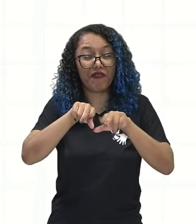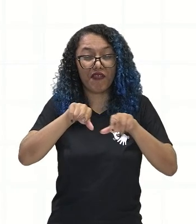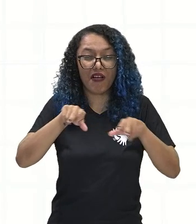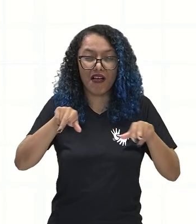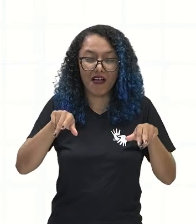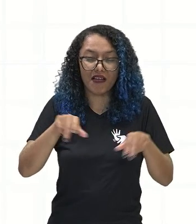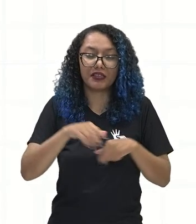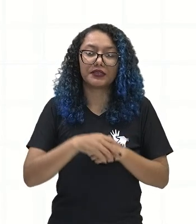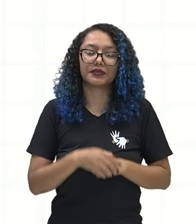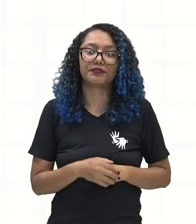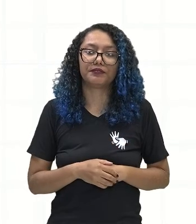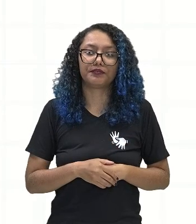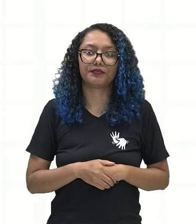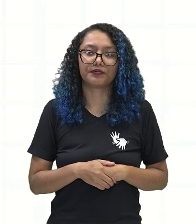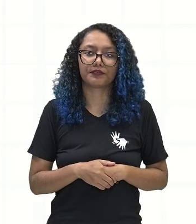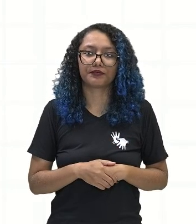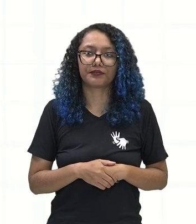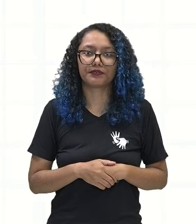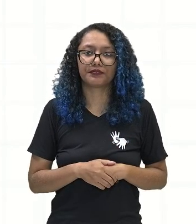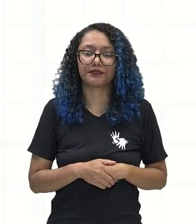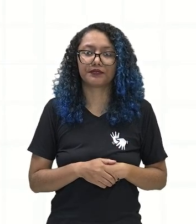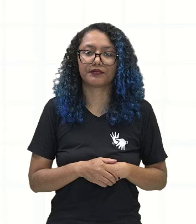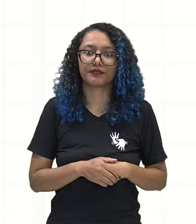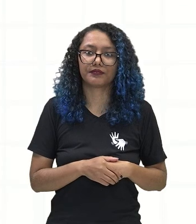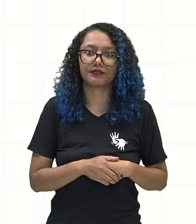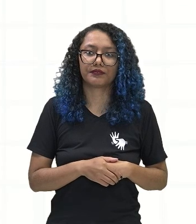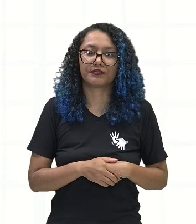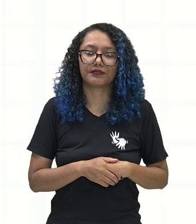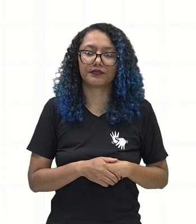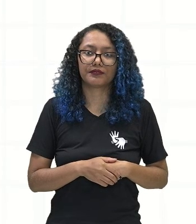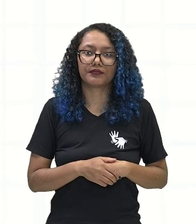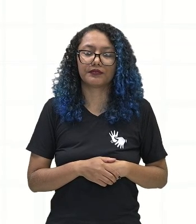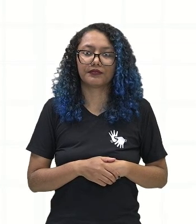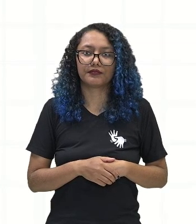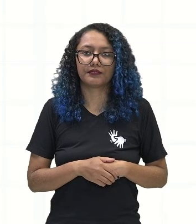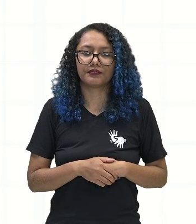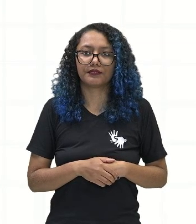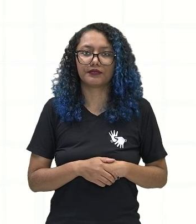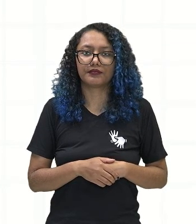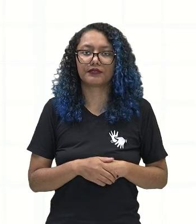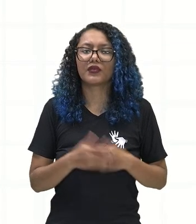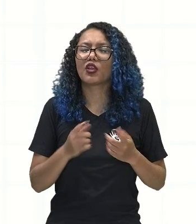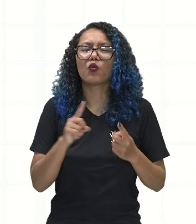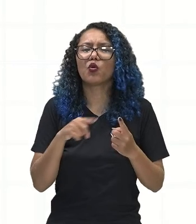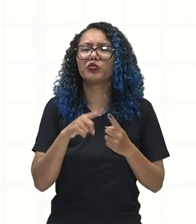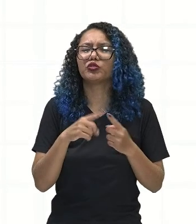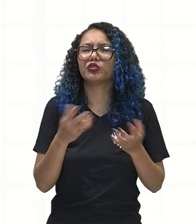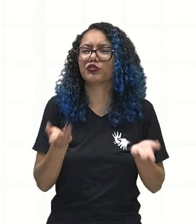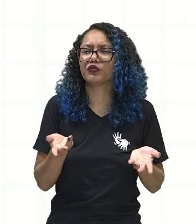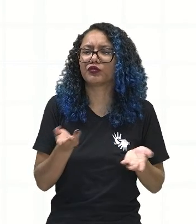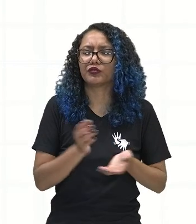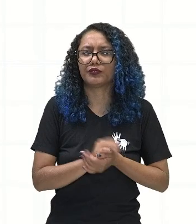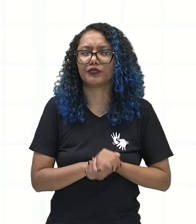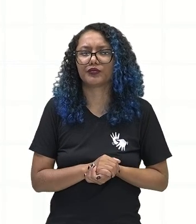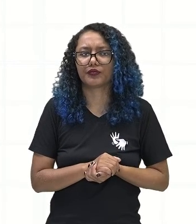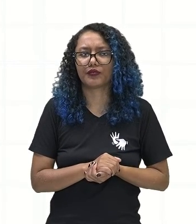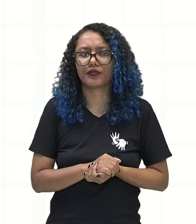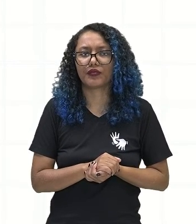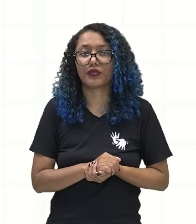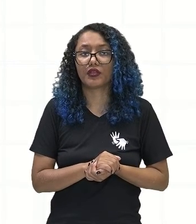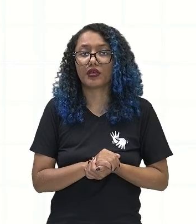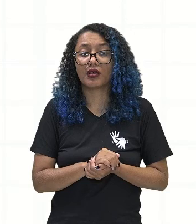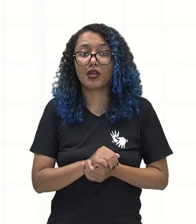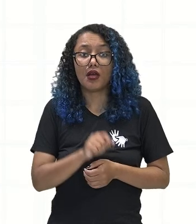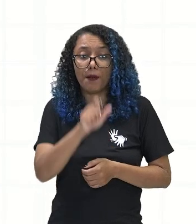as campanhas políticas ou campanhas eleitorais, elas possuem o objetivo de promover a imagem de